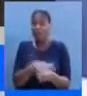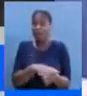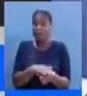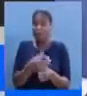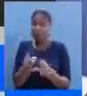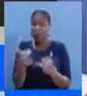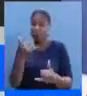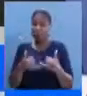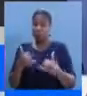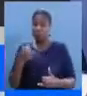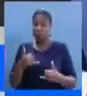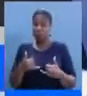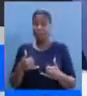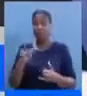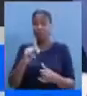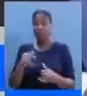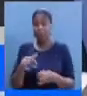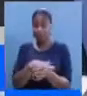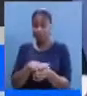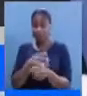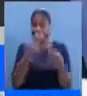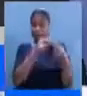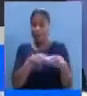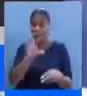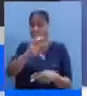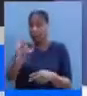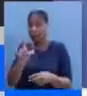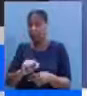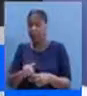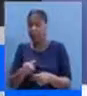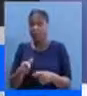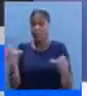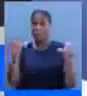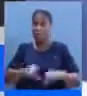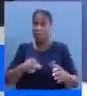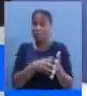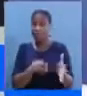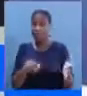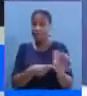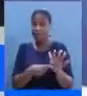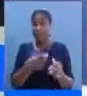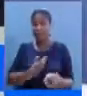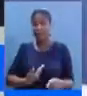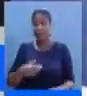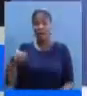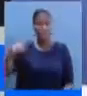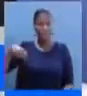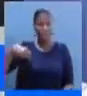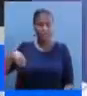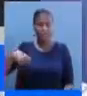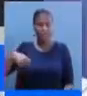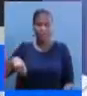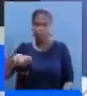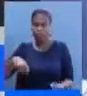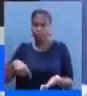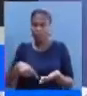de retrocesso, é um ambiente em que em vários países os maus modelos, como por exemplo as presidências